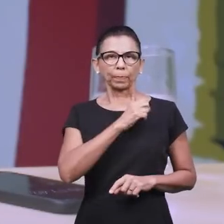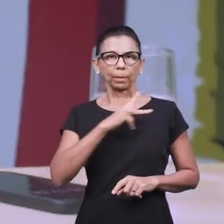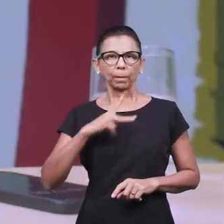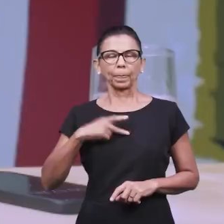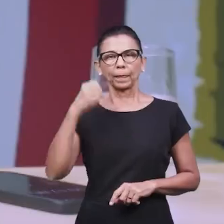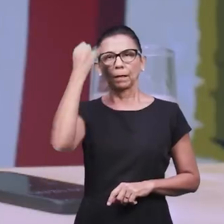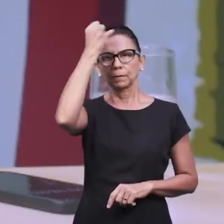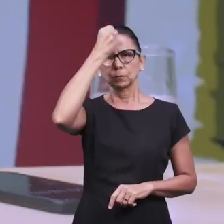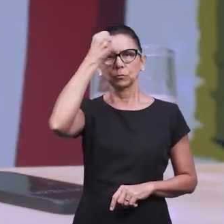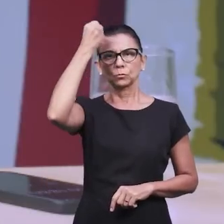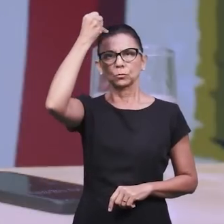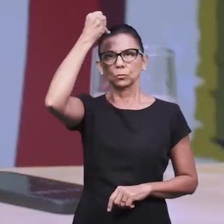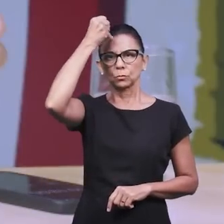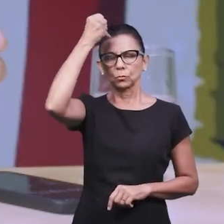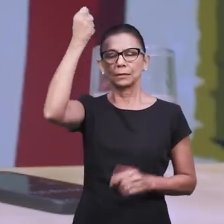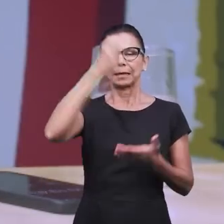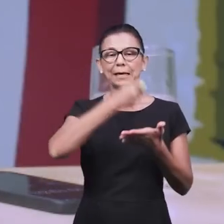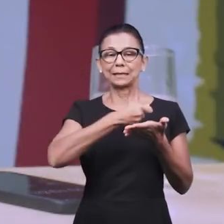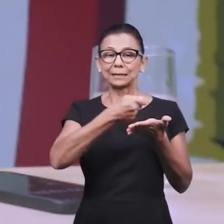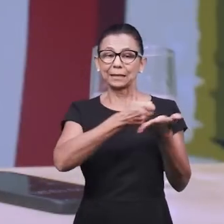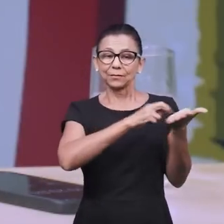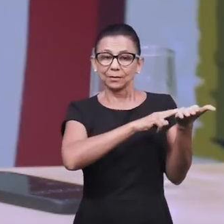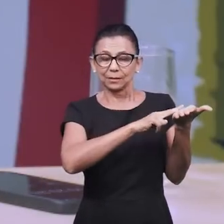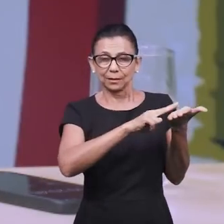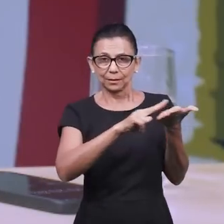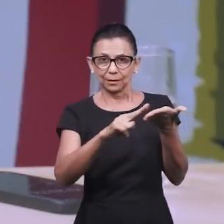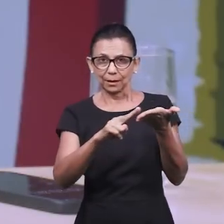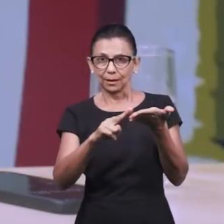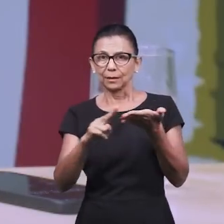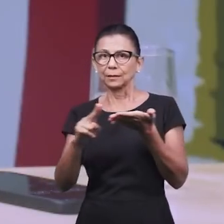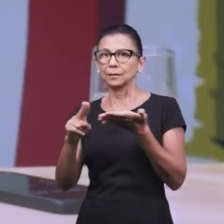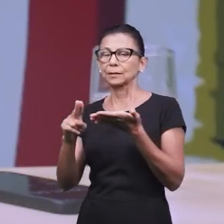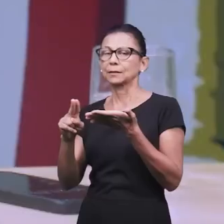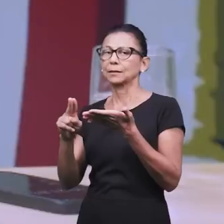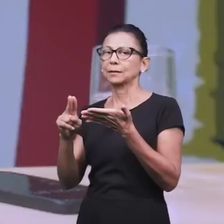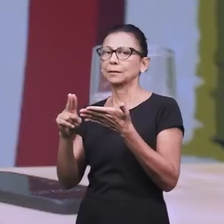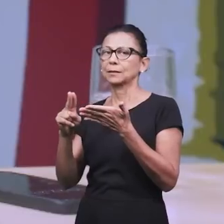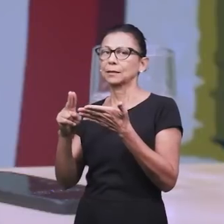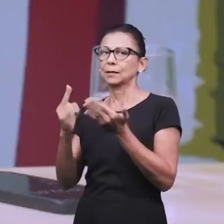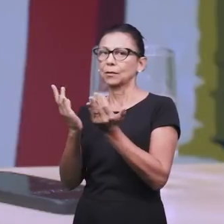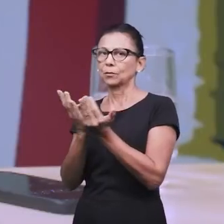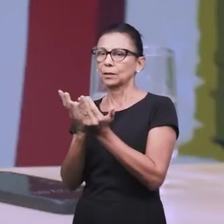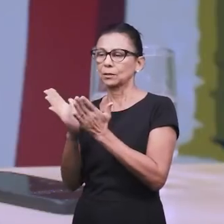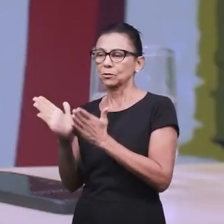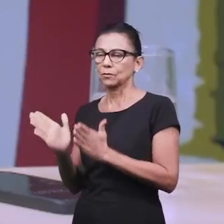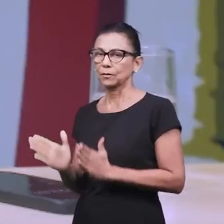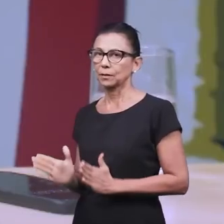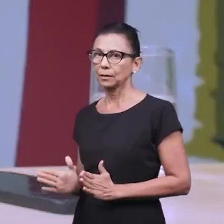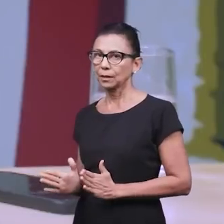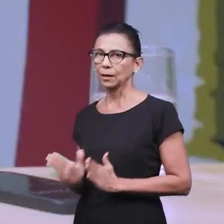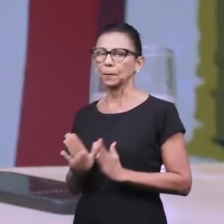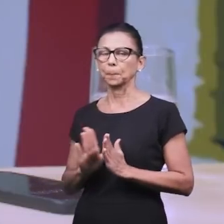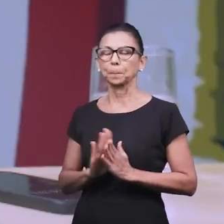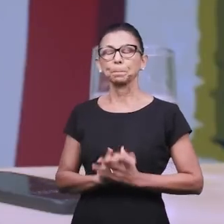escreve à igreja, aos santos, né, para a nossa realidade hoje, faz uma